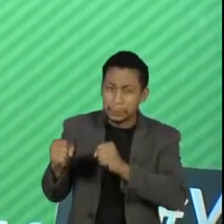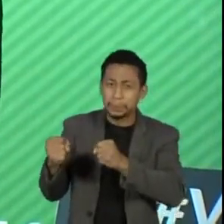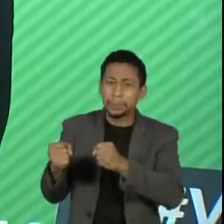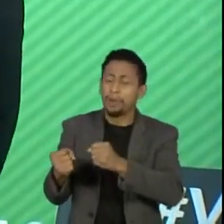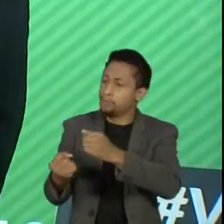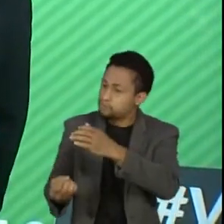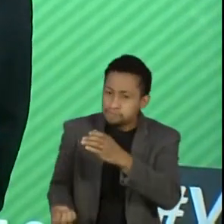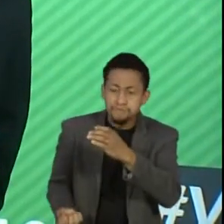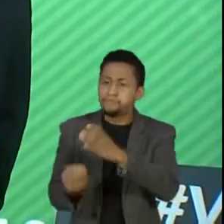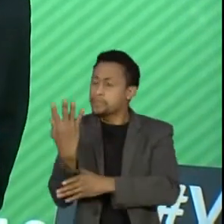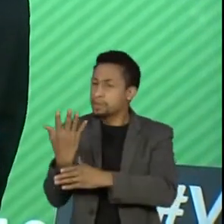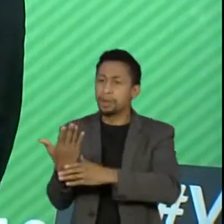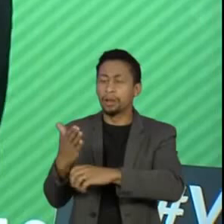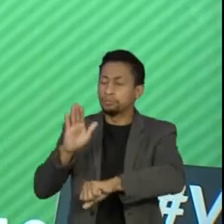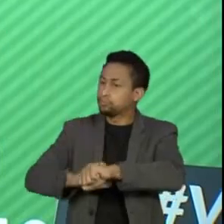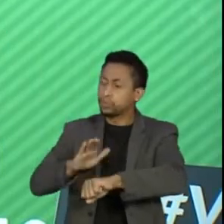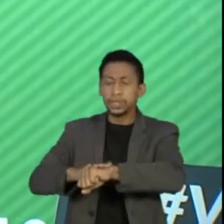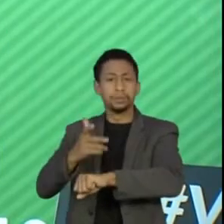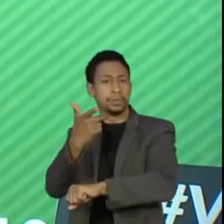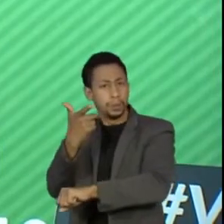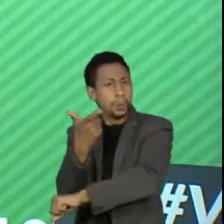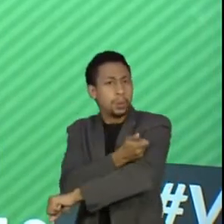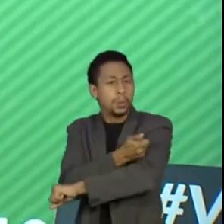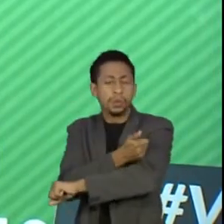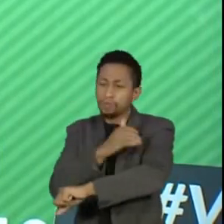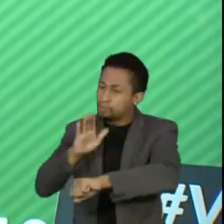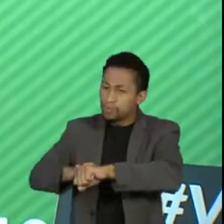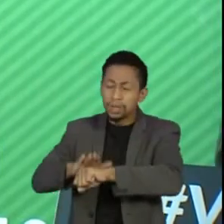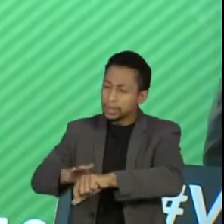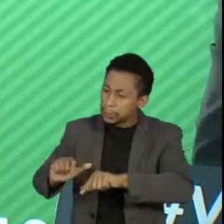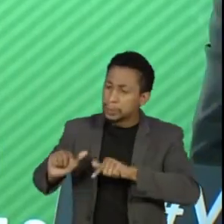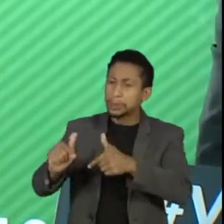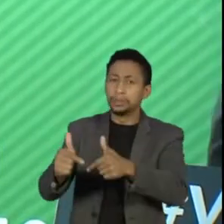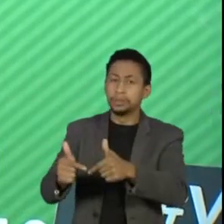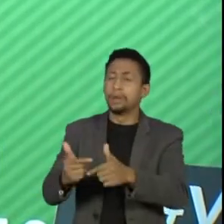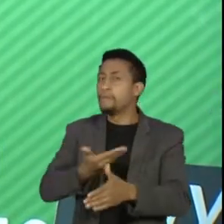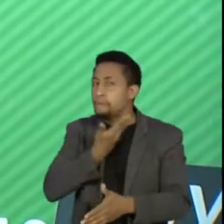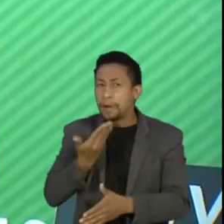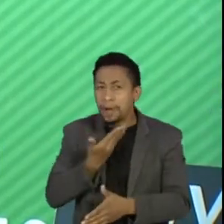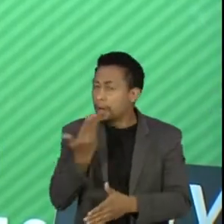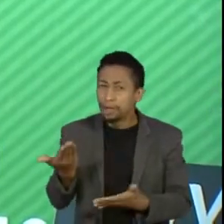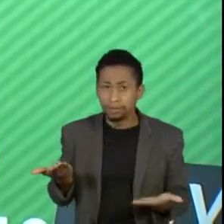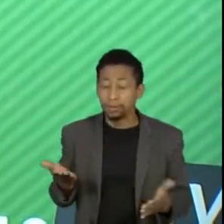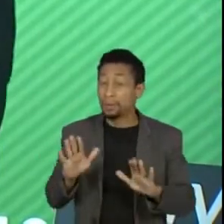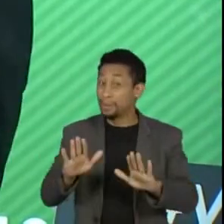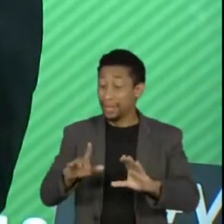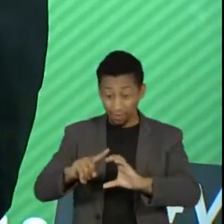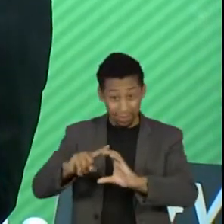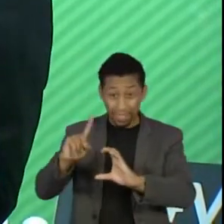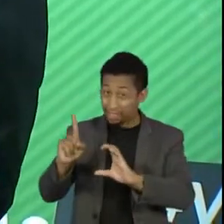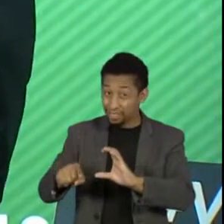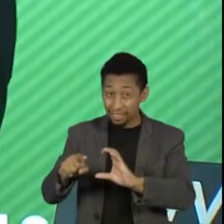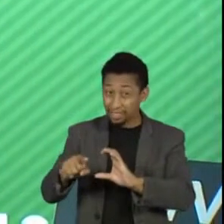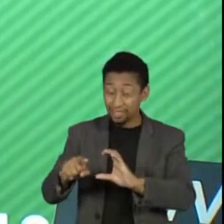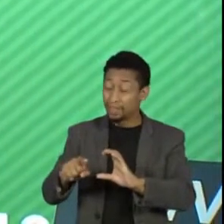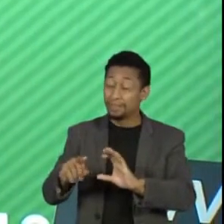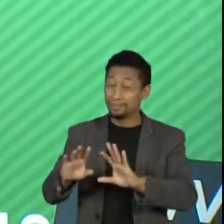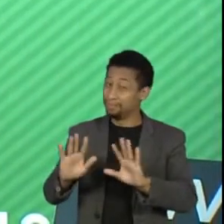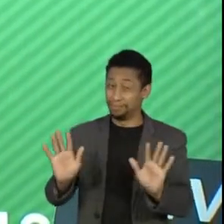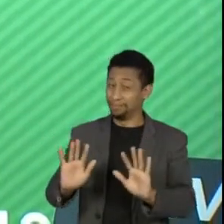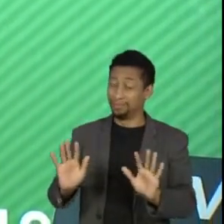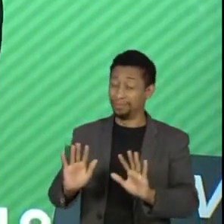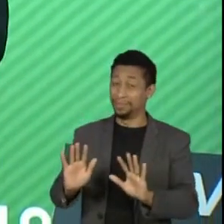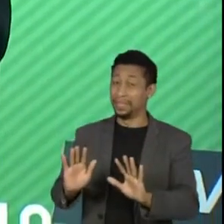você facilitaria o caminho dessa vacina. O cientista faz exatamente o contrário. O cientista, ele